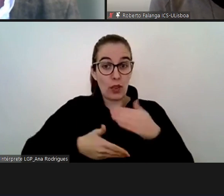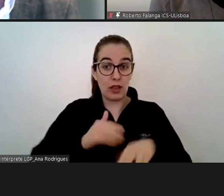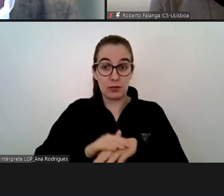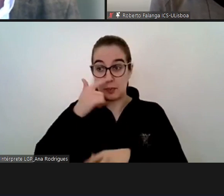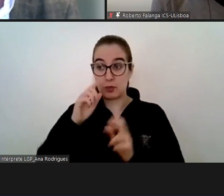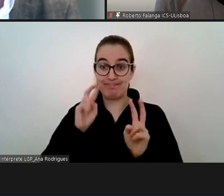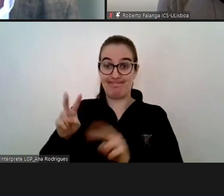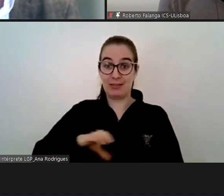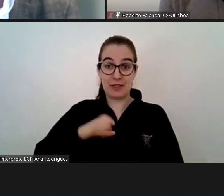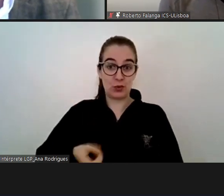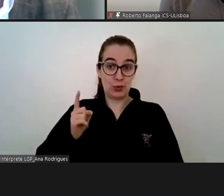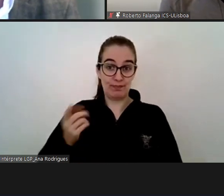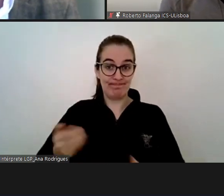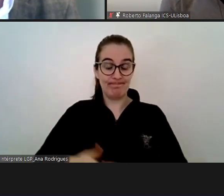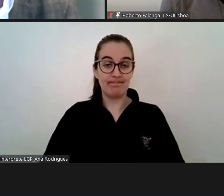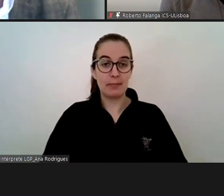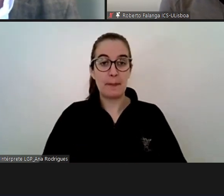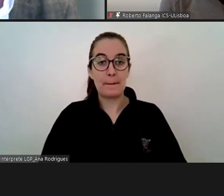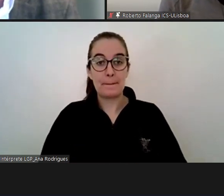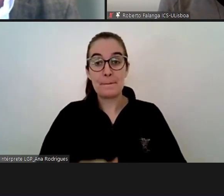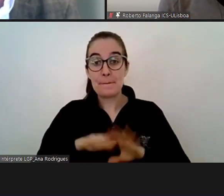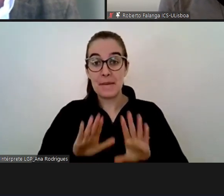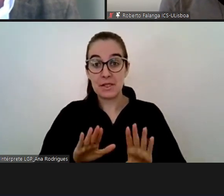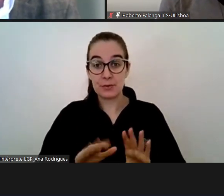instituições. Mas